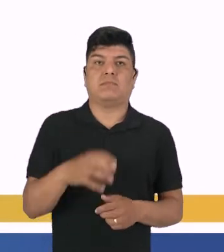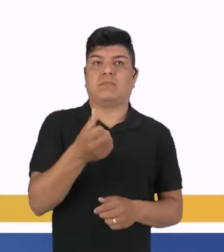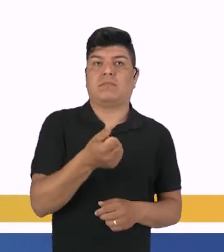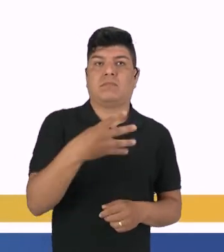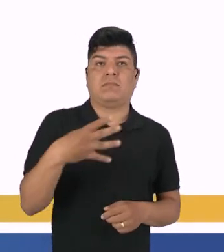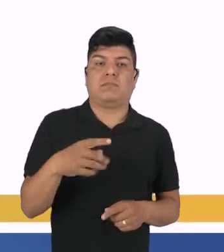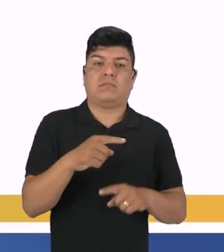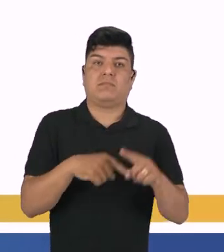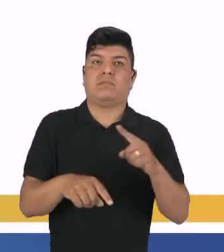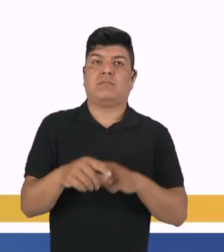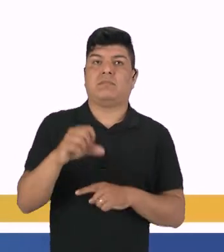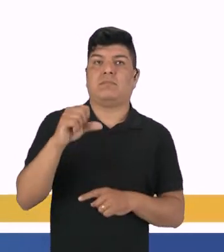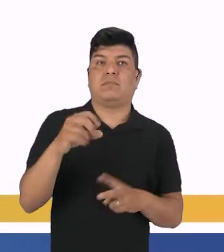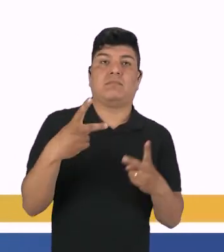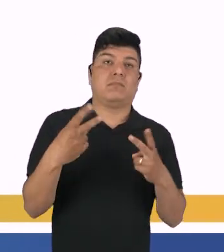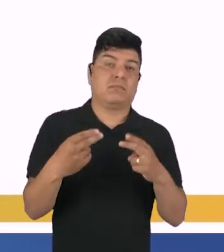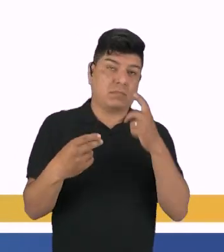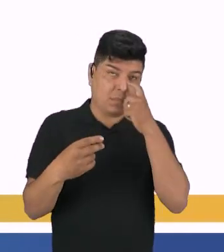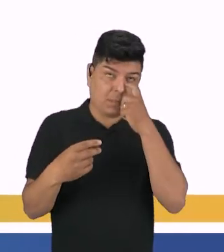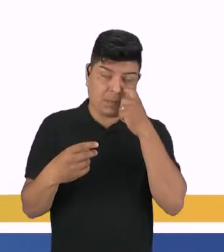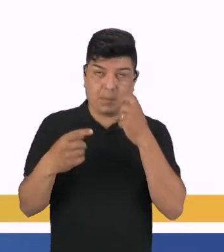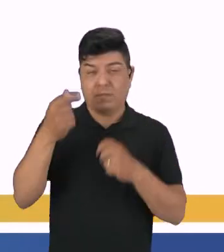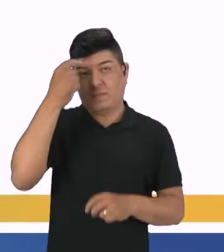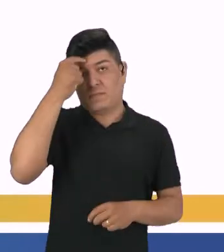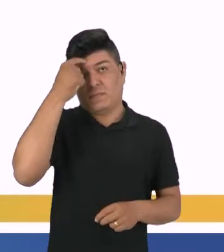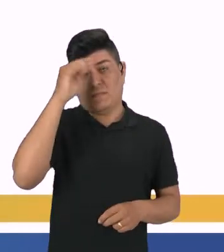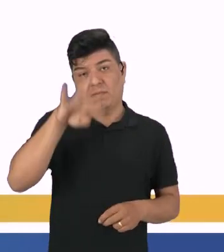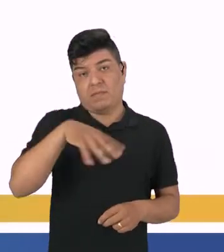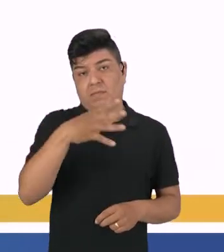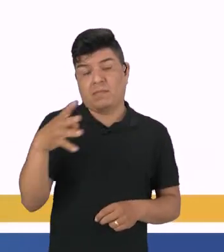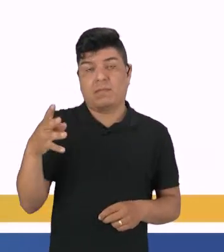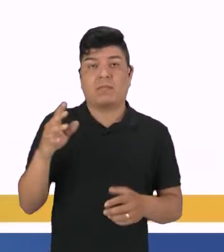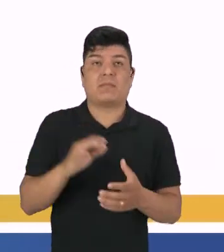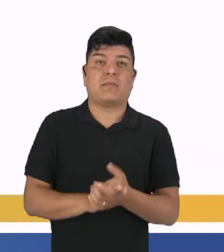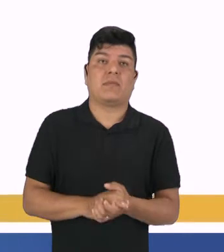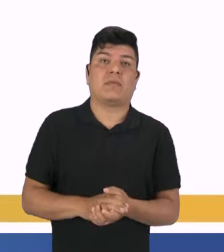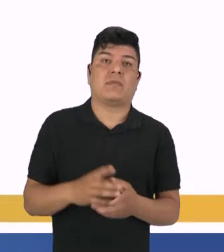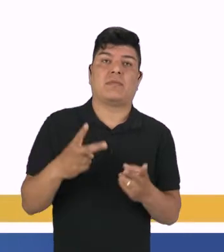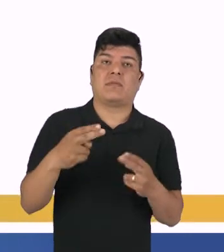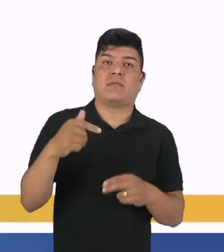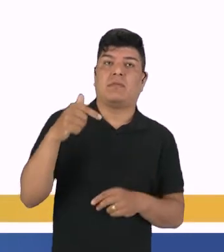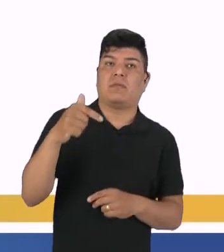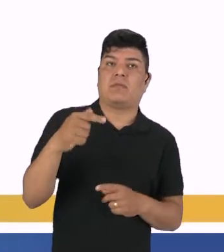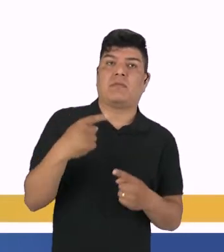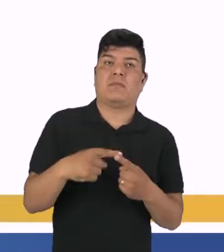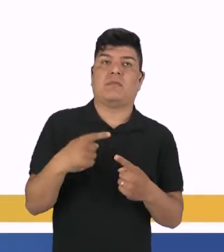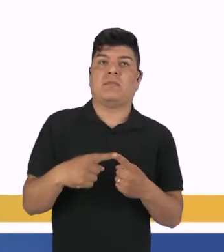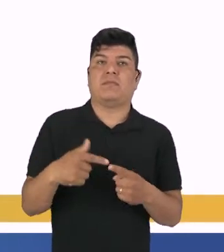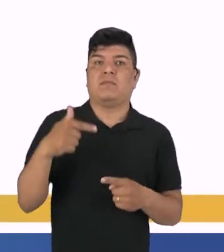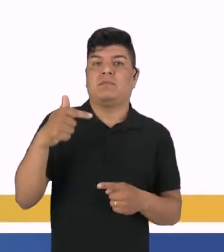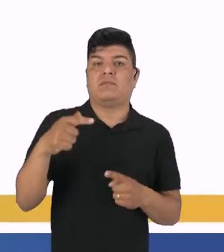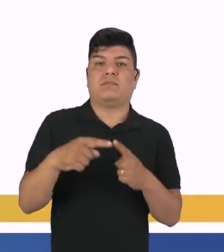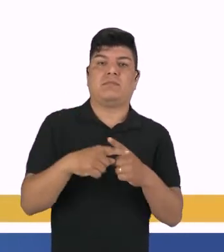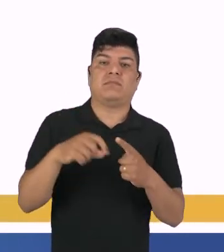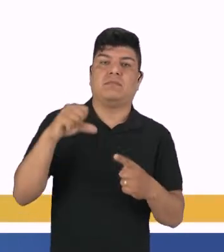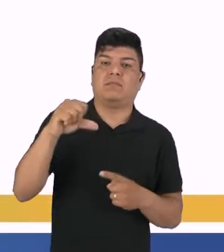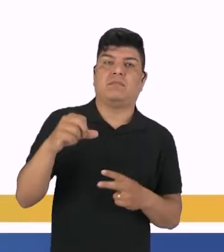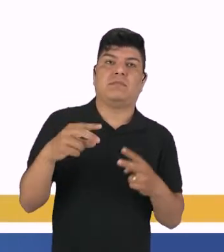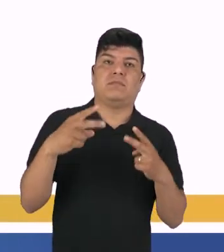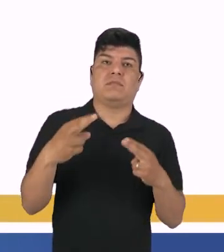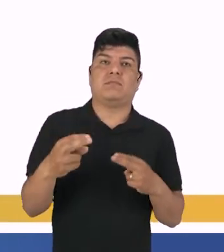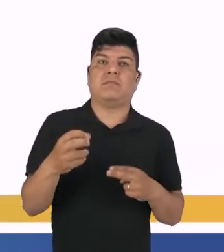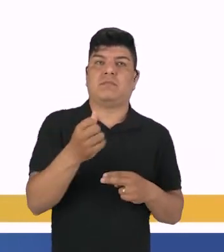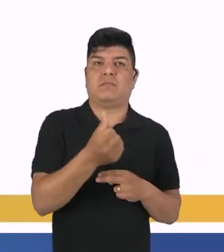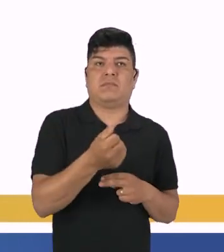64 dividido para 9 dá quanto? Aí você vai pensando na tabuada, né? Então vai dar 7. Por quê? Porque 7 vezes 9